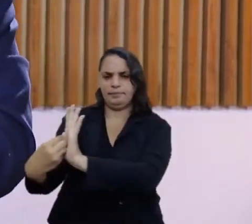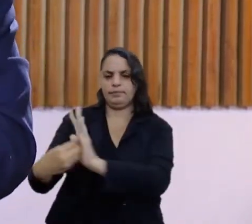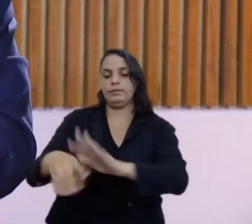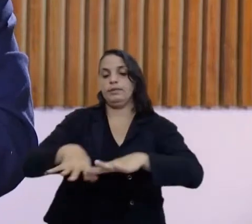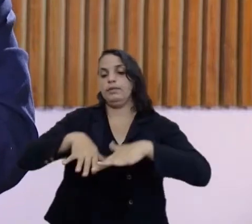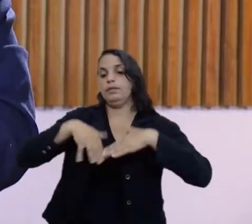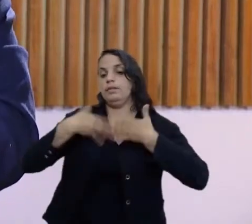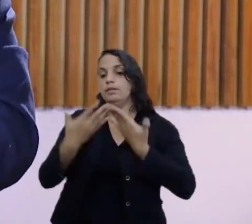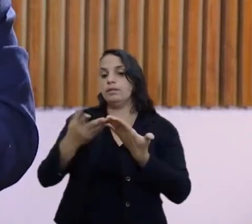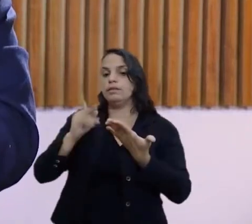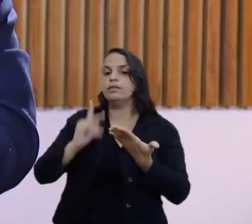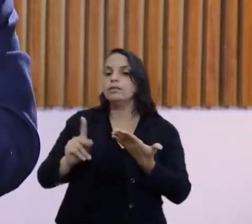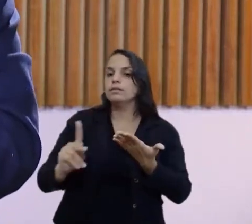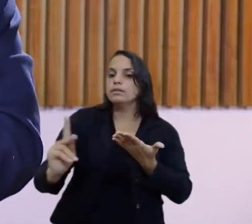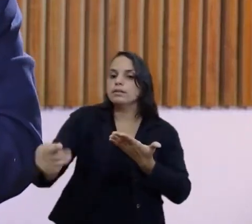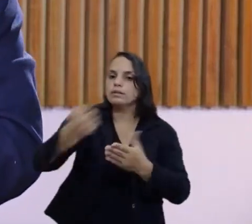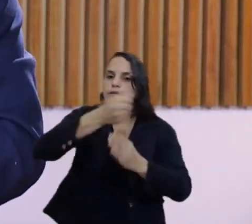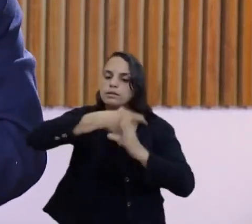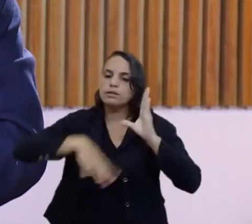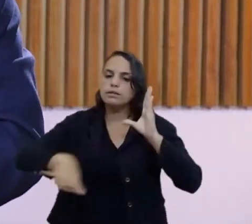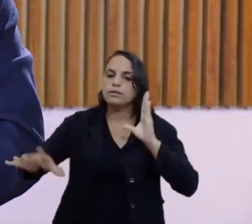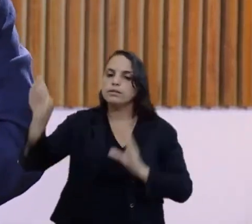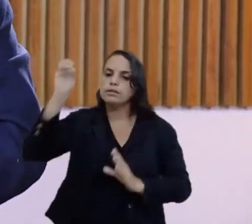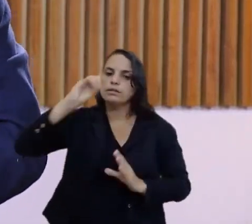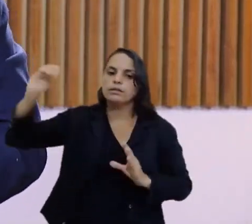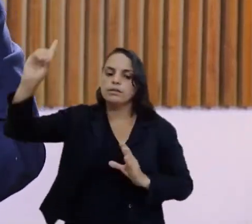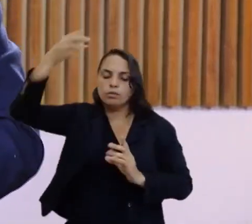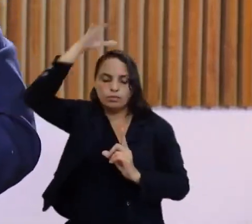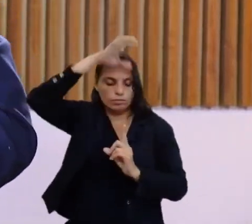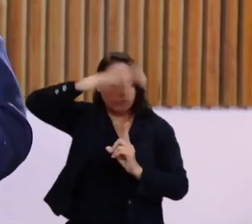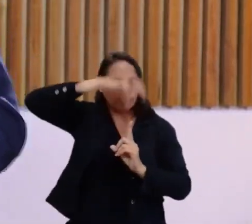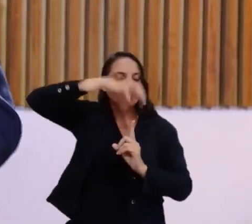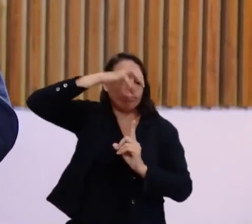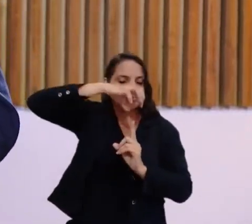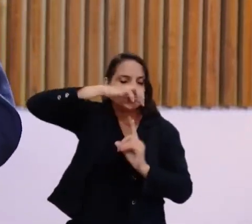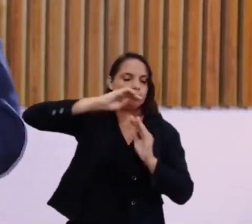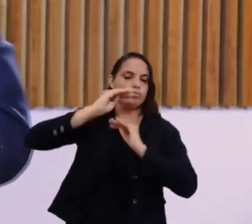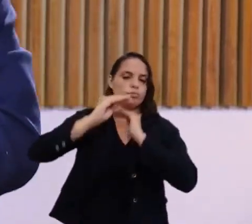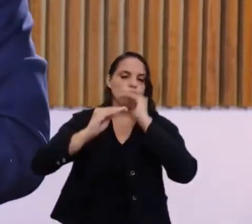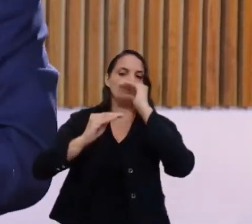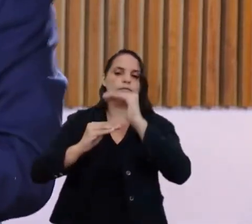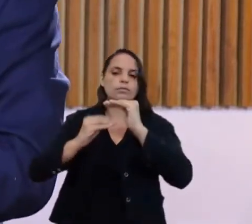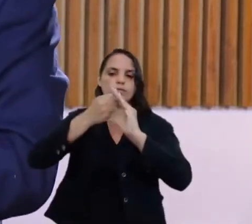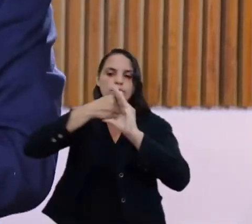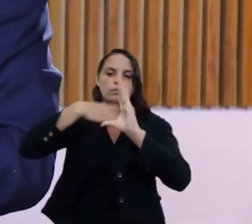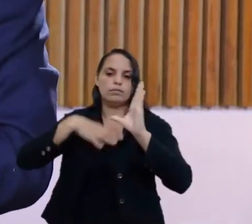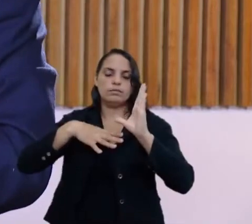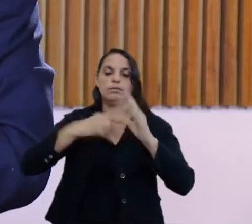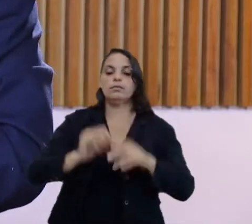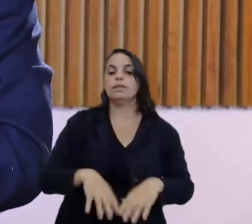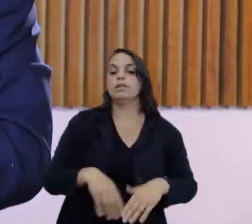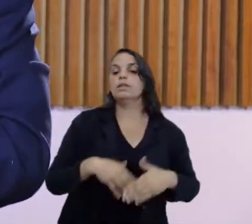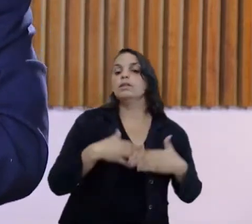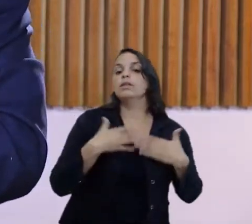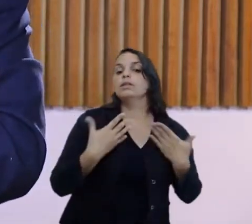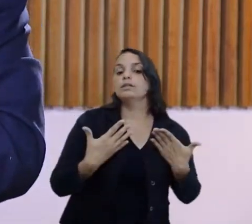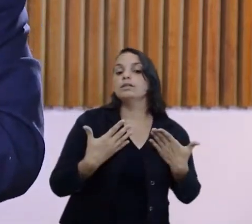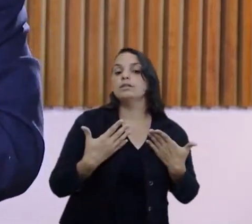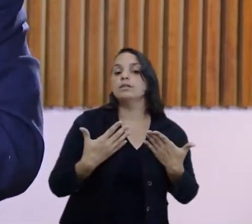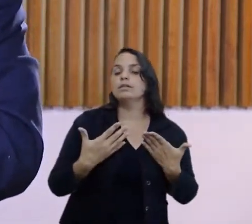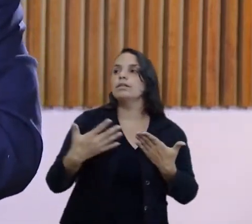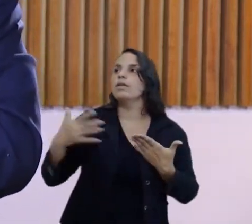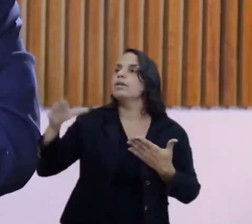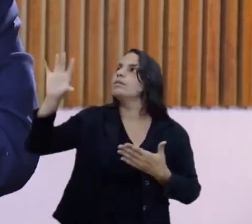de imprimir o caráter de Deus em nós é a obra do Espírito Santo. Observem, Ele toma o que é de